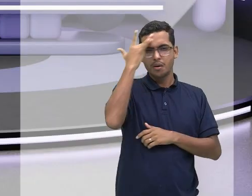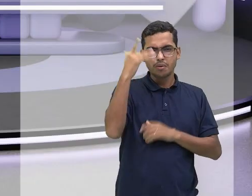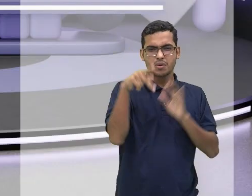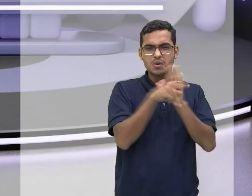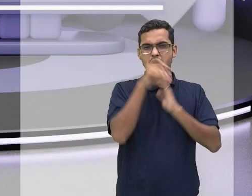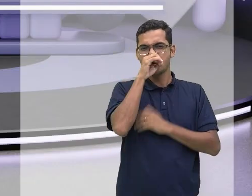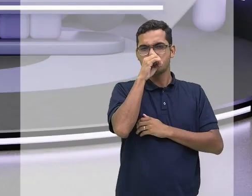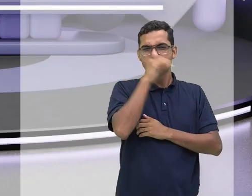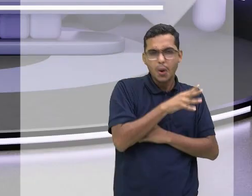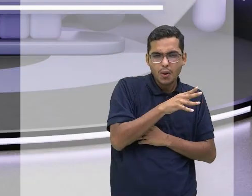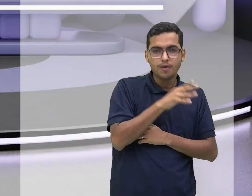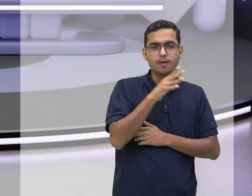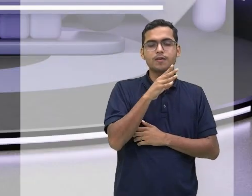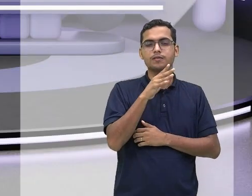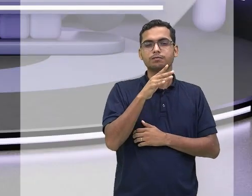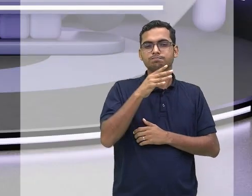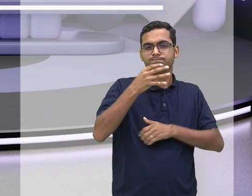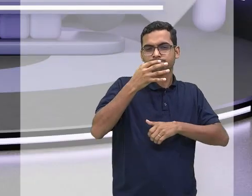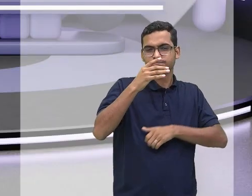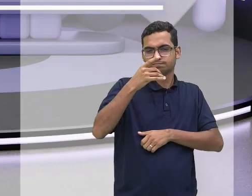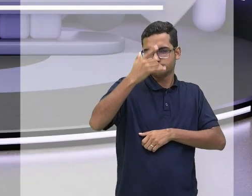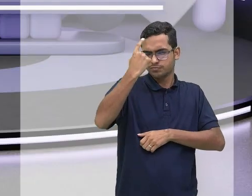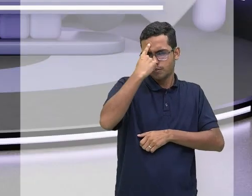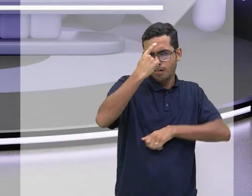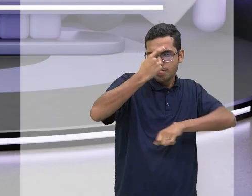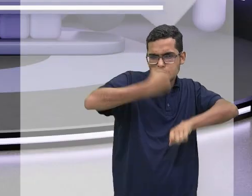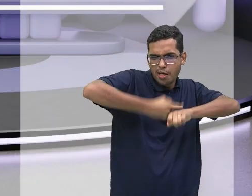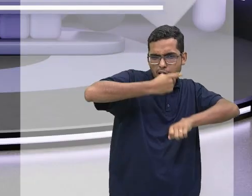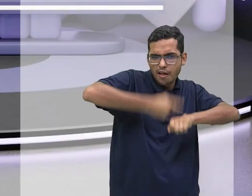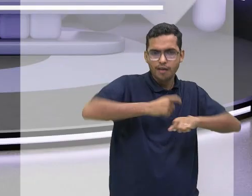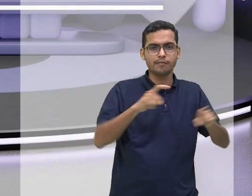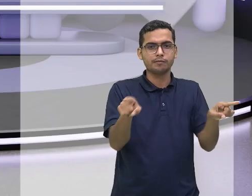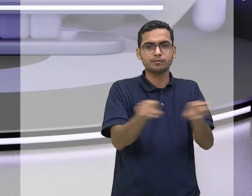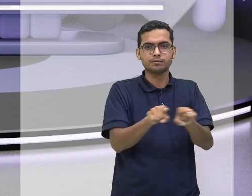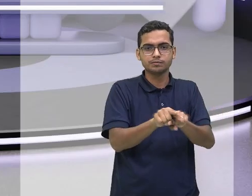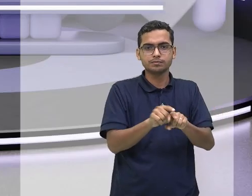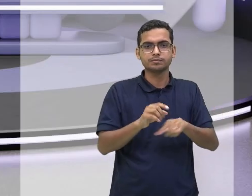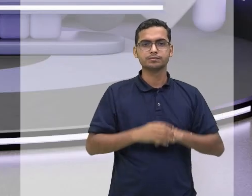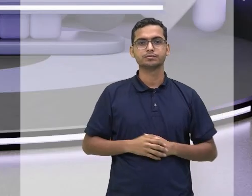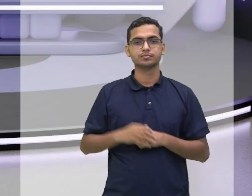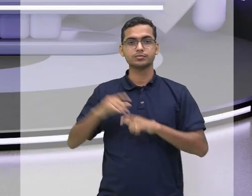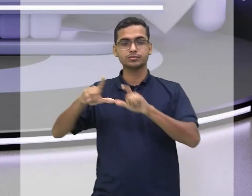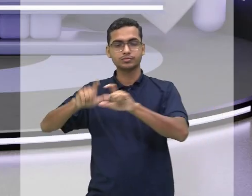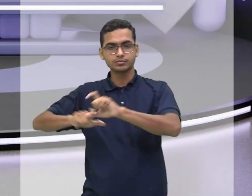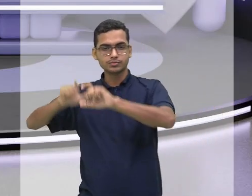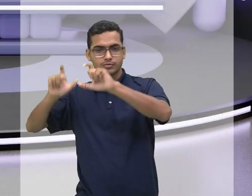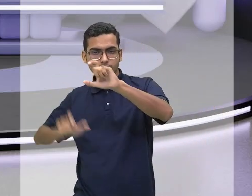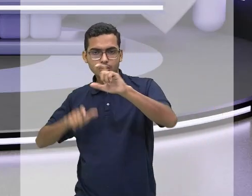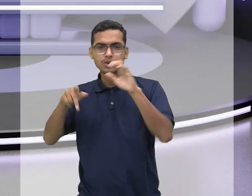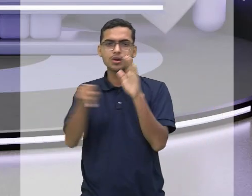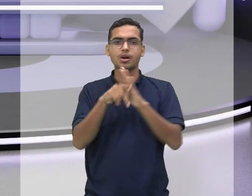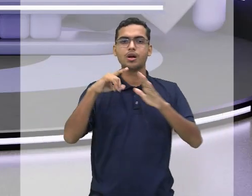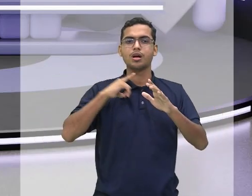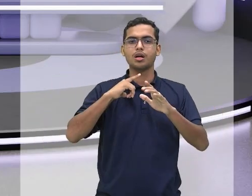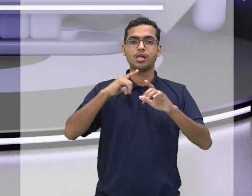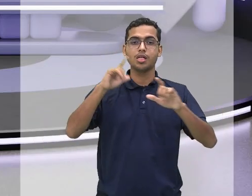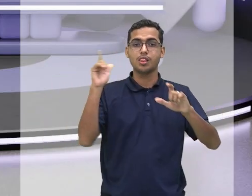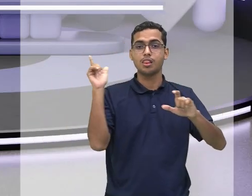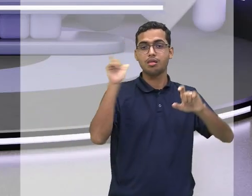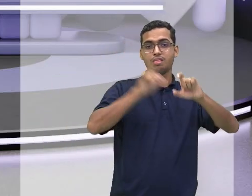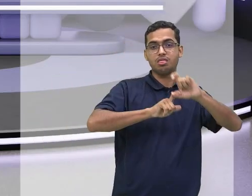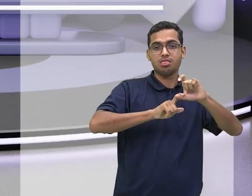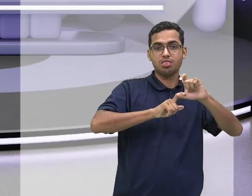da verdade, da honestidade, é a mentira. O contravalor da independência, da autonomia, é